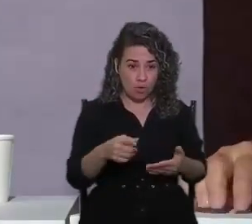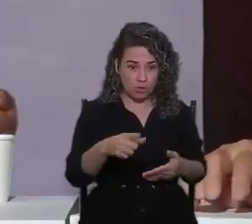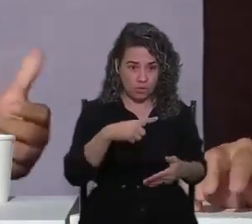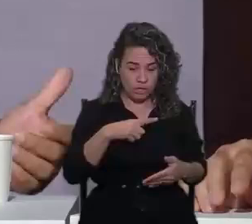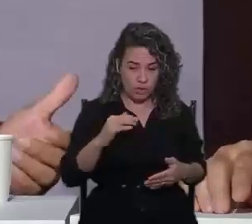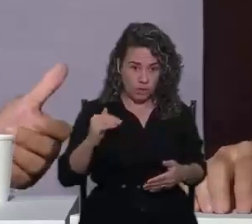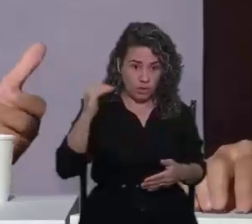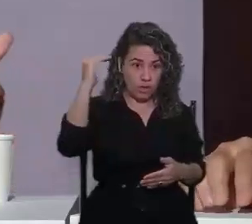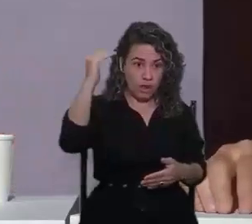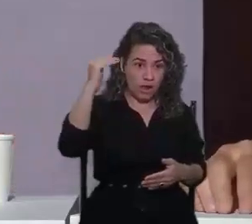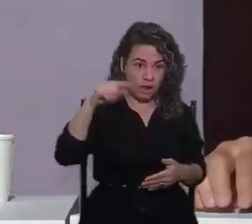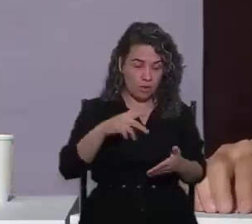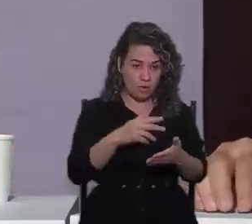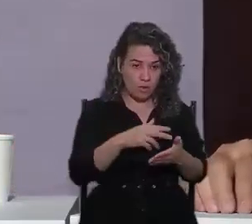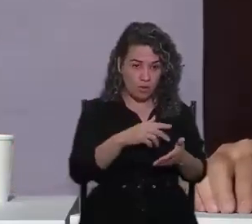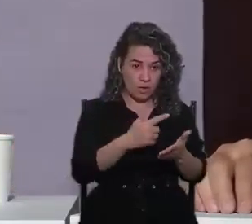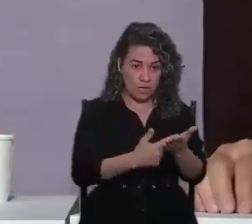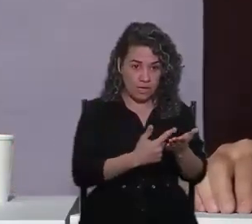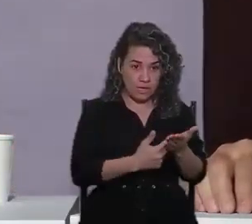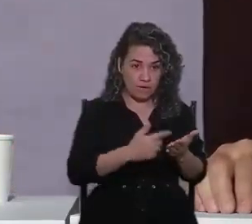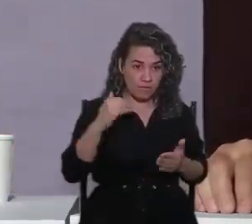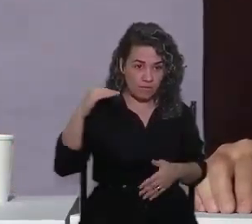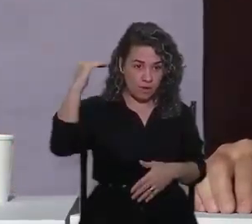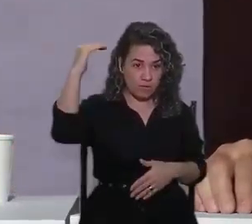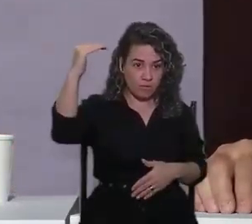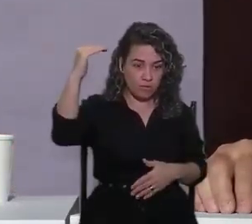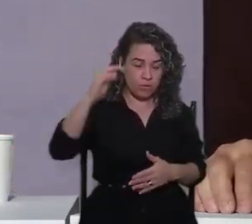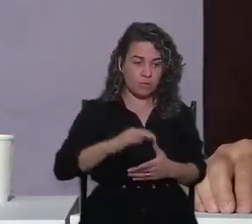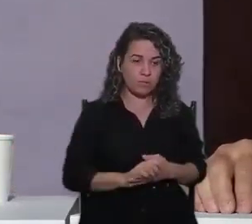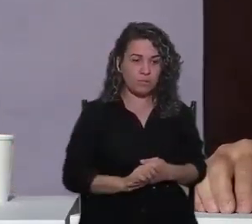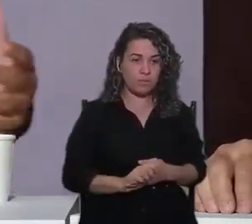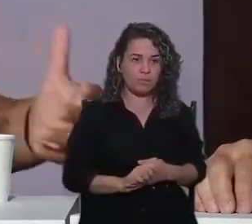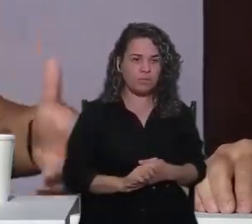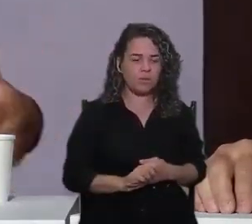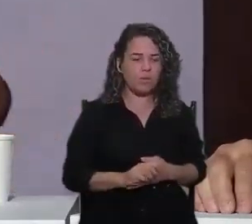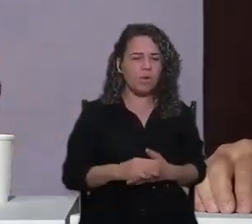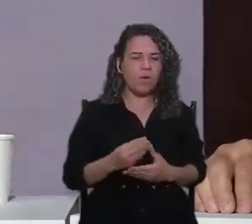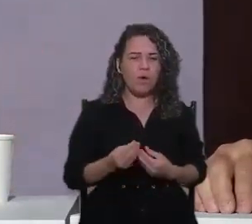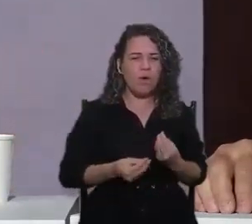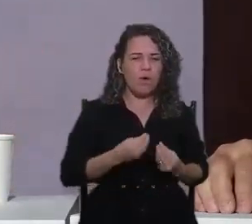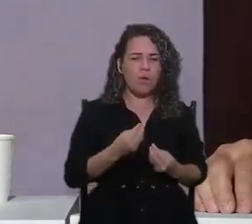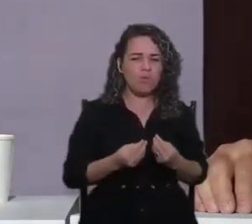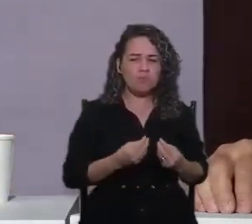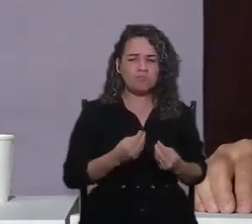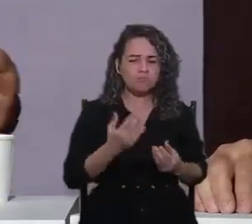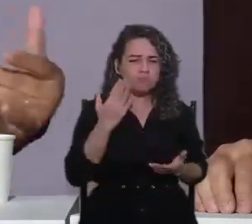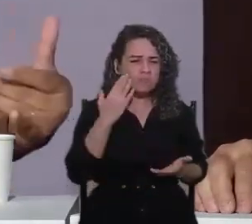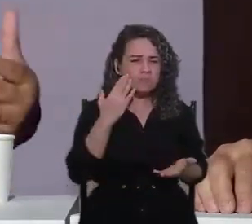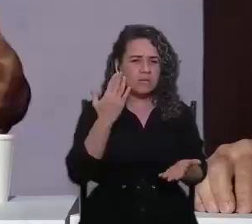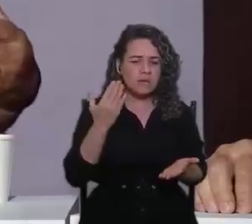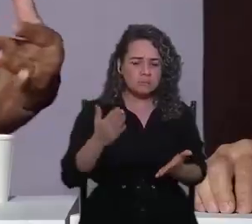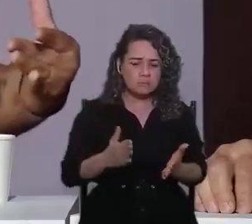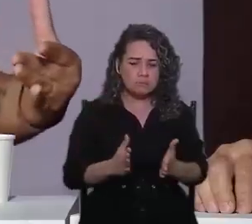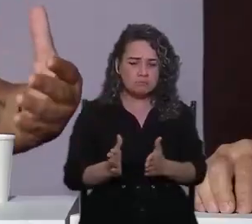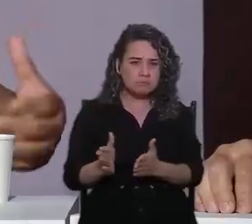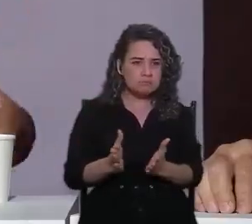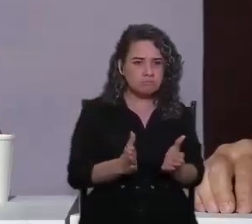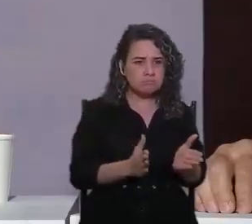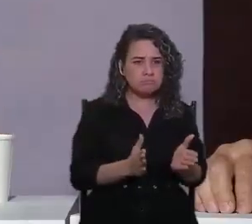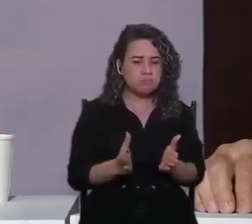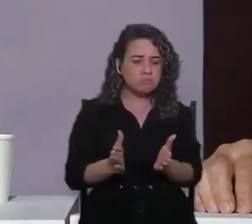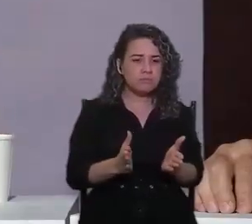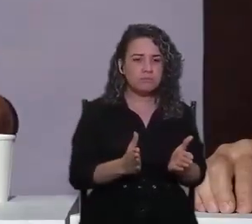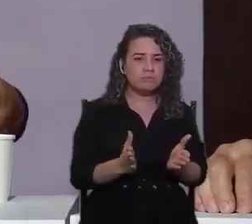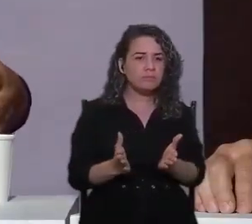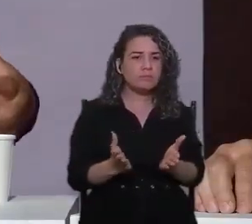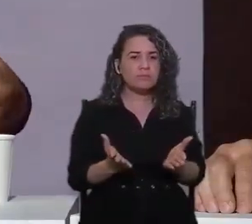O que norteou essas decisões suas? Você fala que, de certa forma, eu vi uma matéria sua que você ser